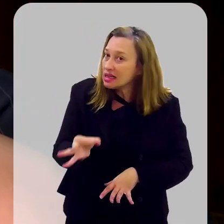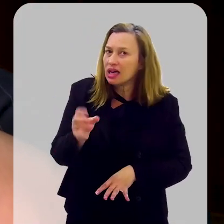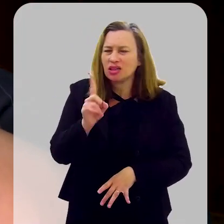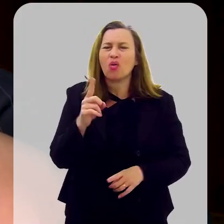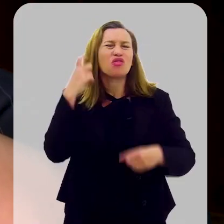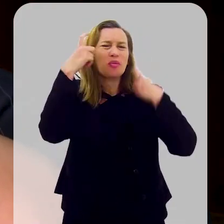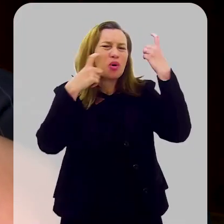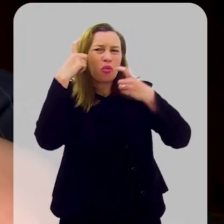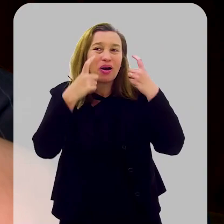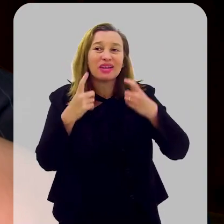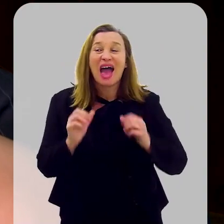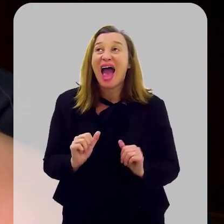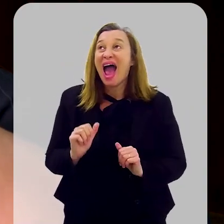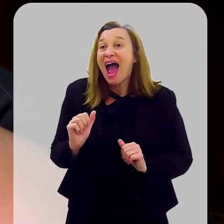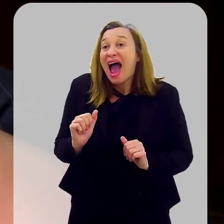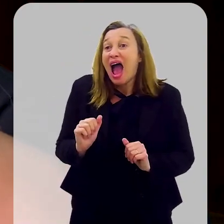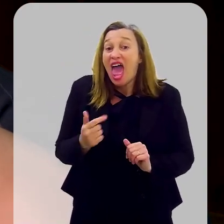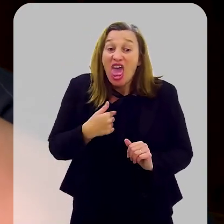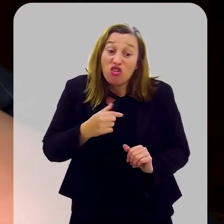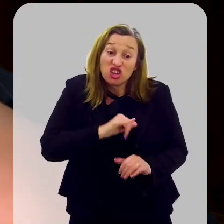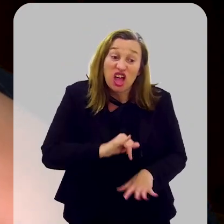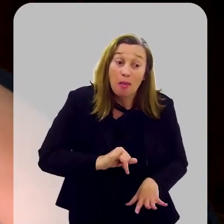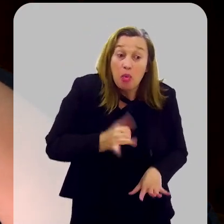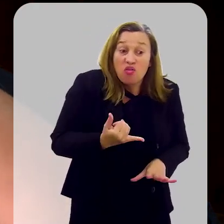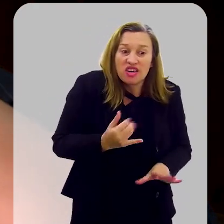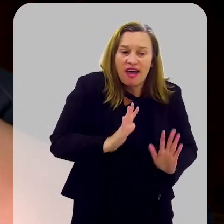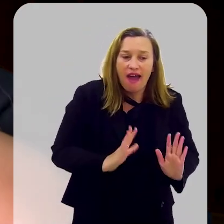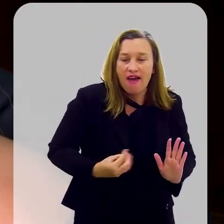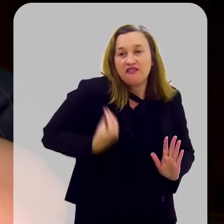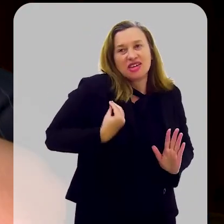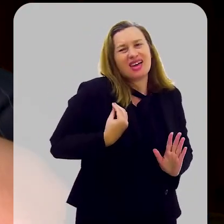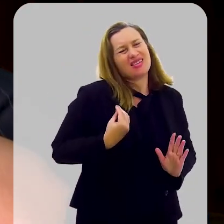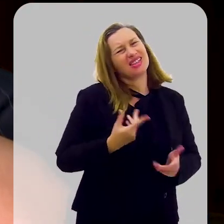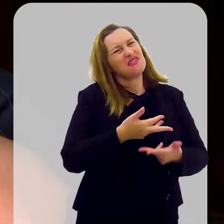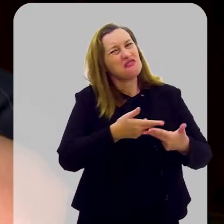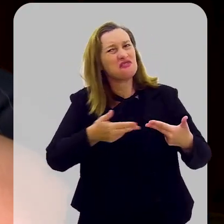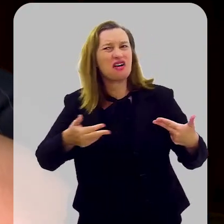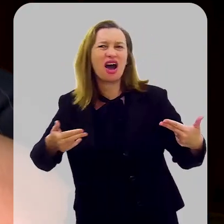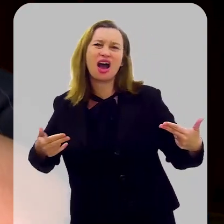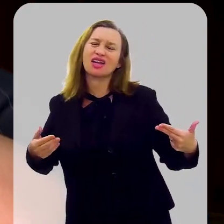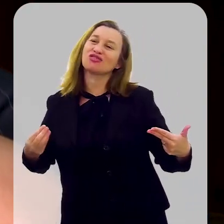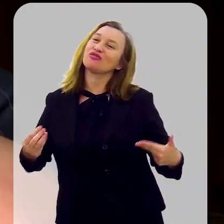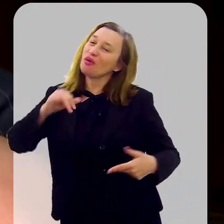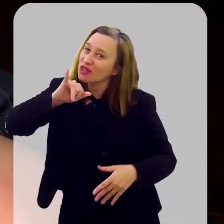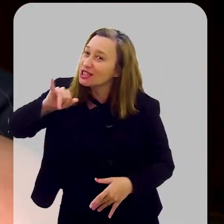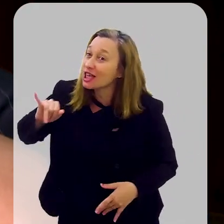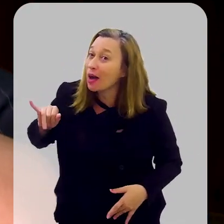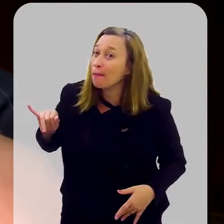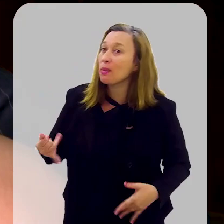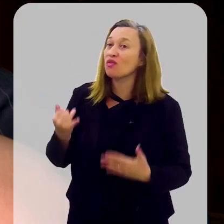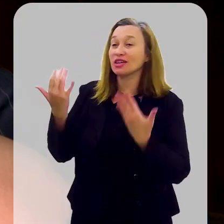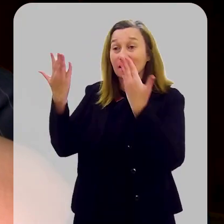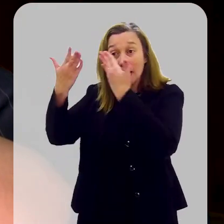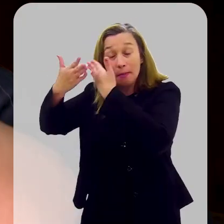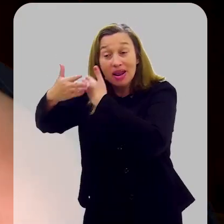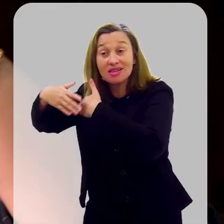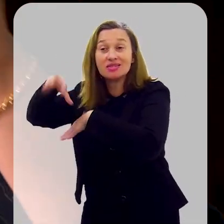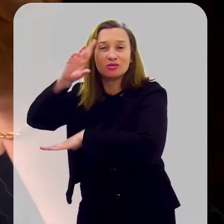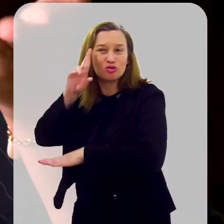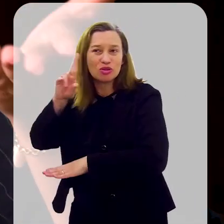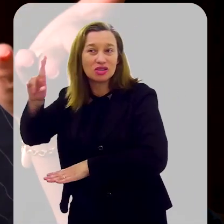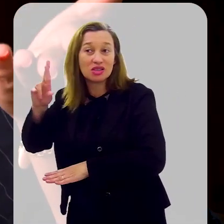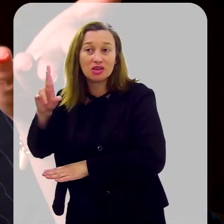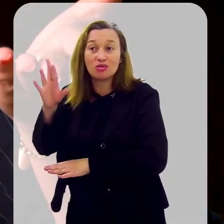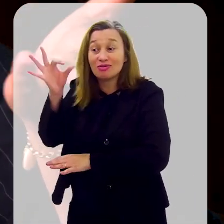planta direitinho, não fica preocupado. Ah, mas eu vou deixar de aproveitar a vida. Tem tanta coisa para você aproveitar